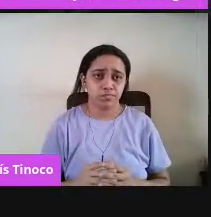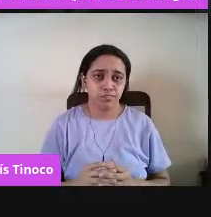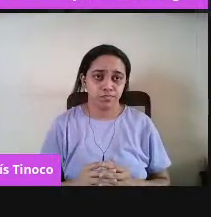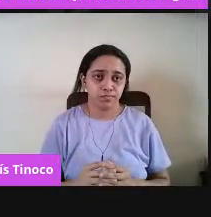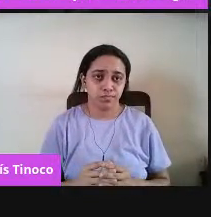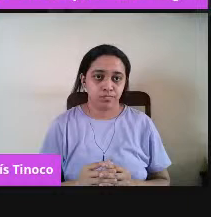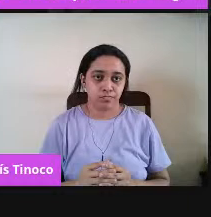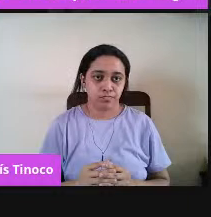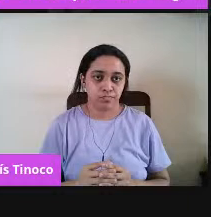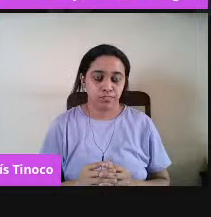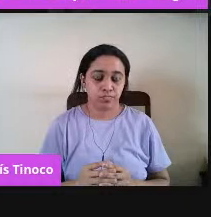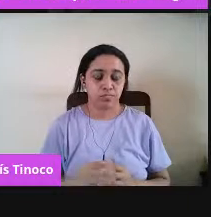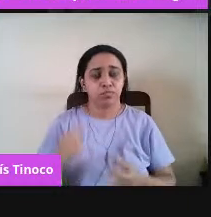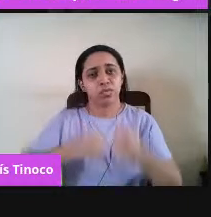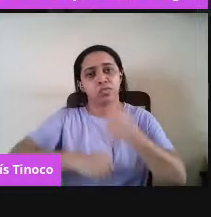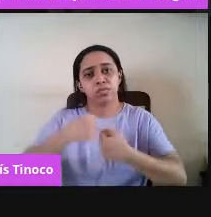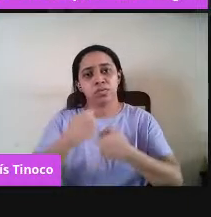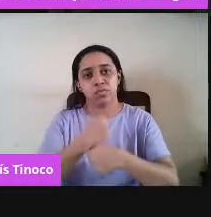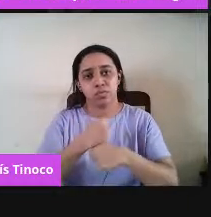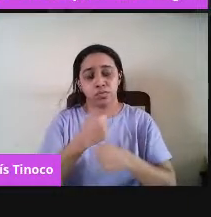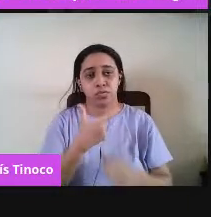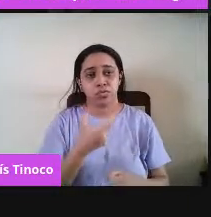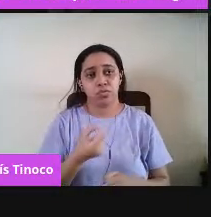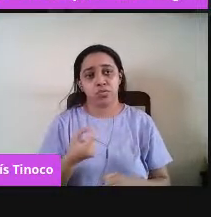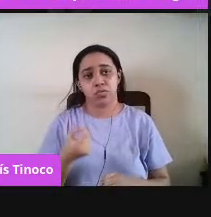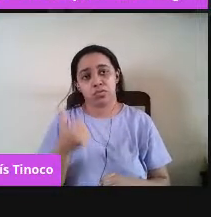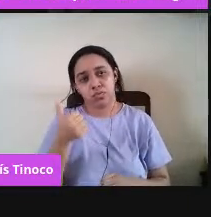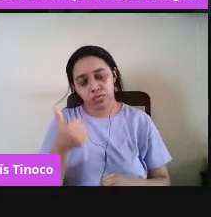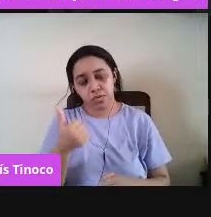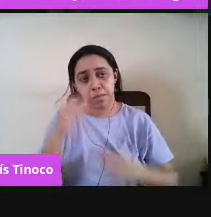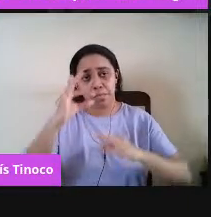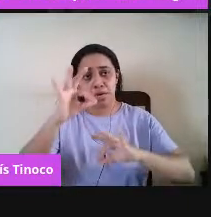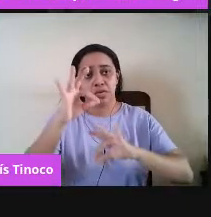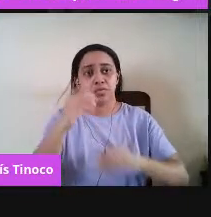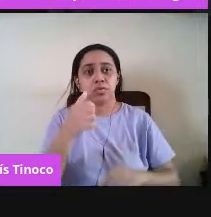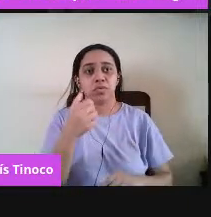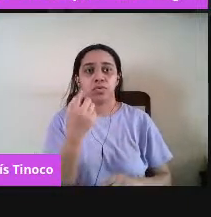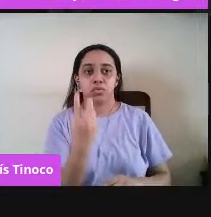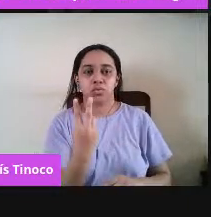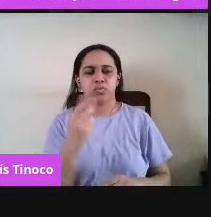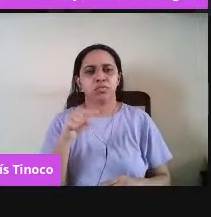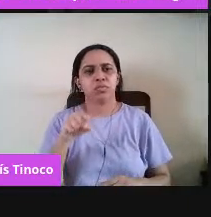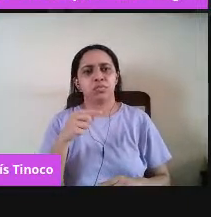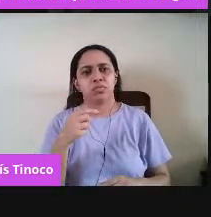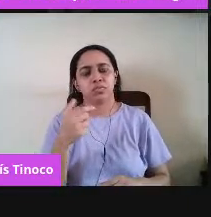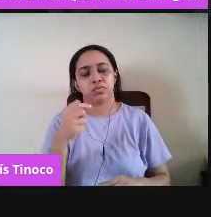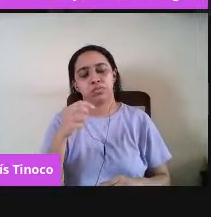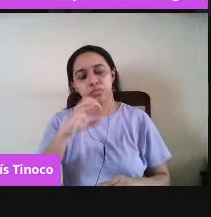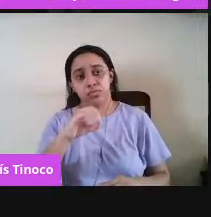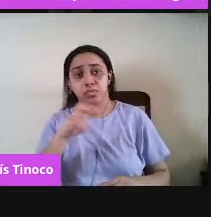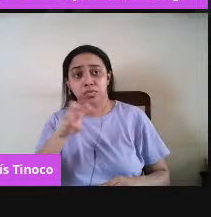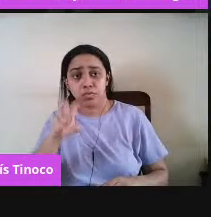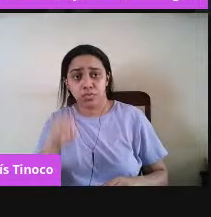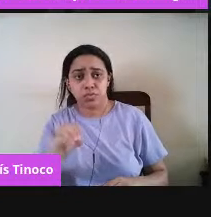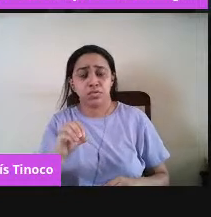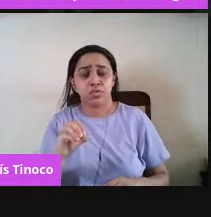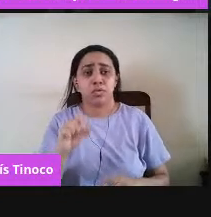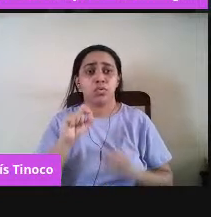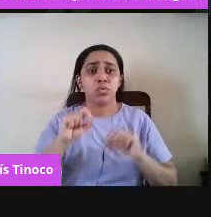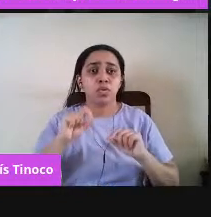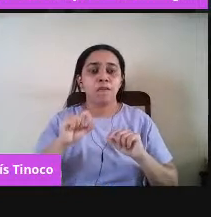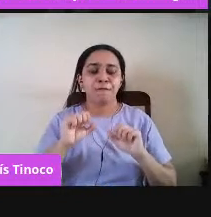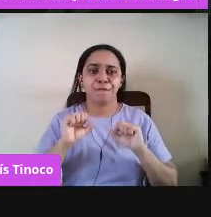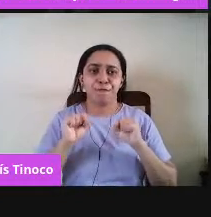Evilar, 2001, página 2050, conforme segue: aversão intensa, motivada por